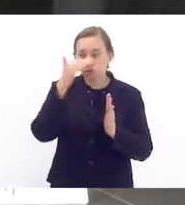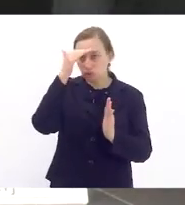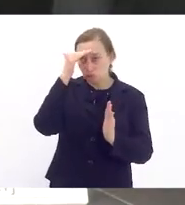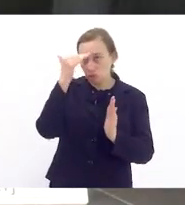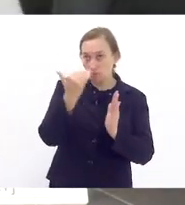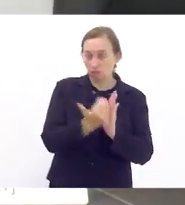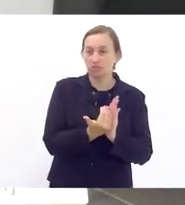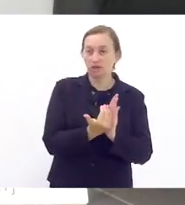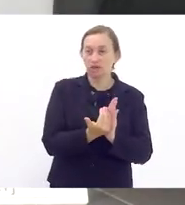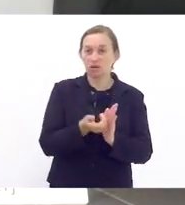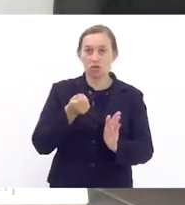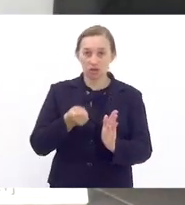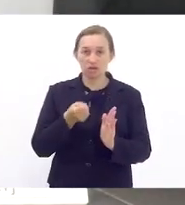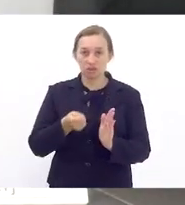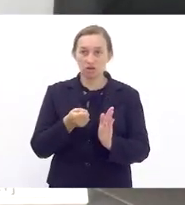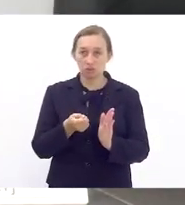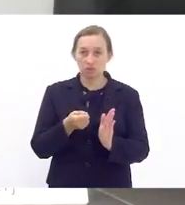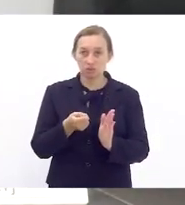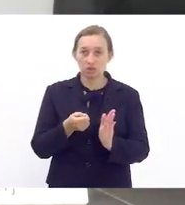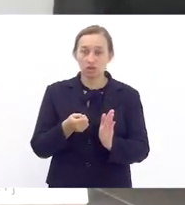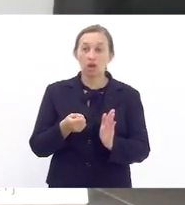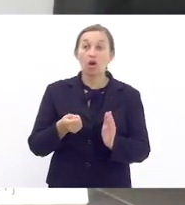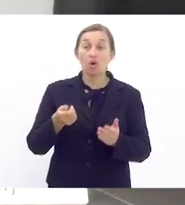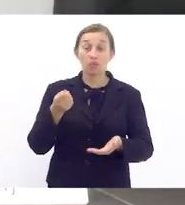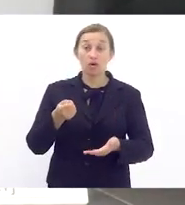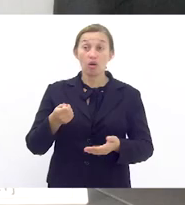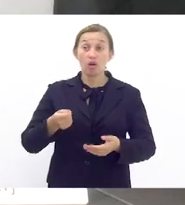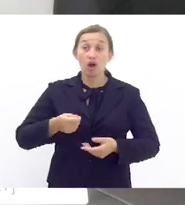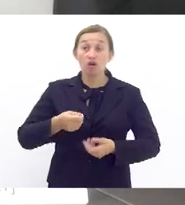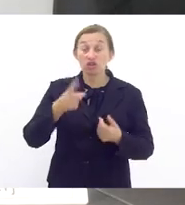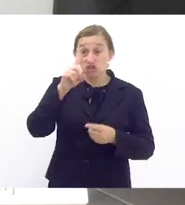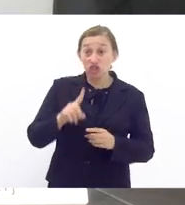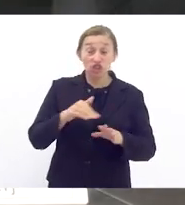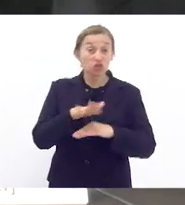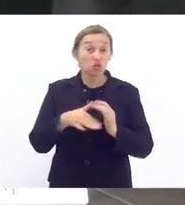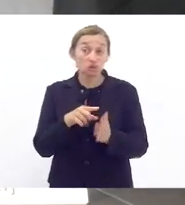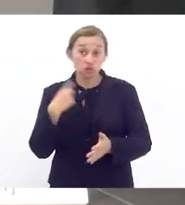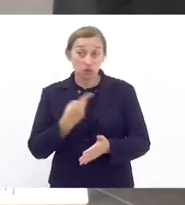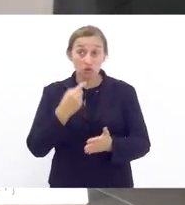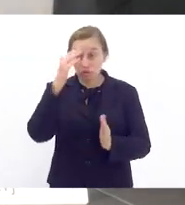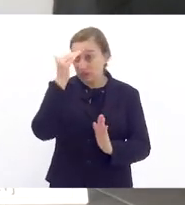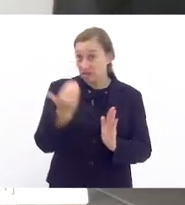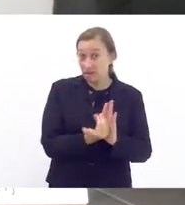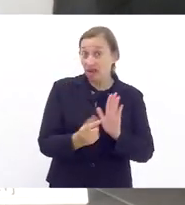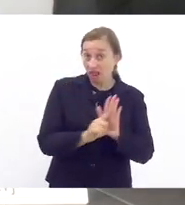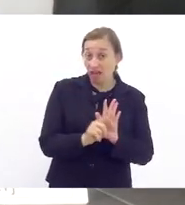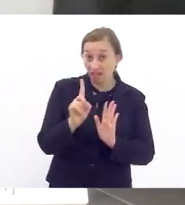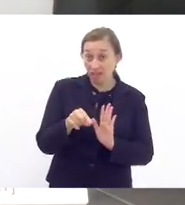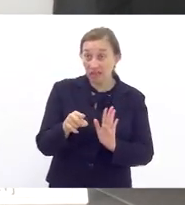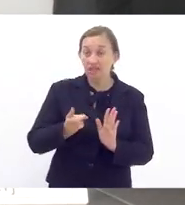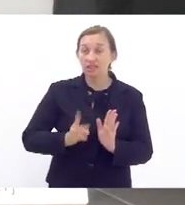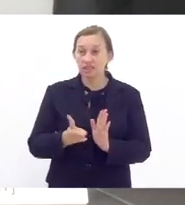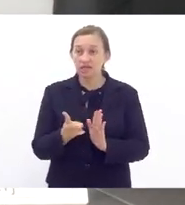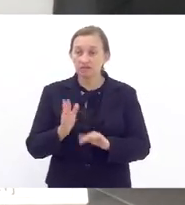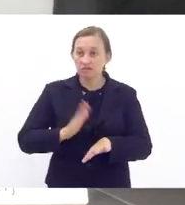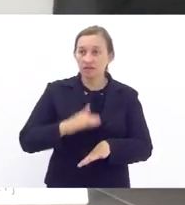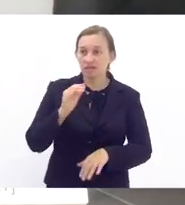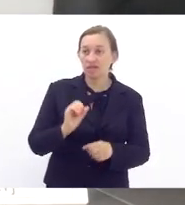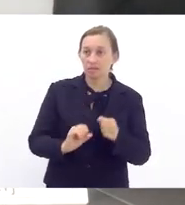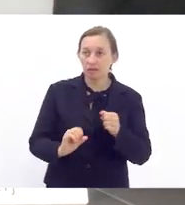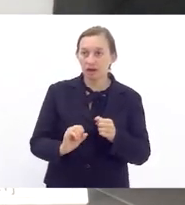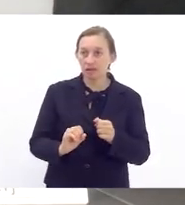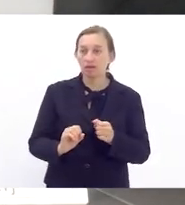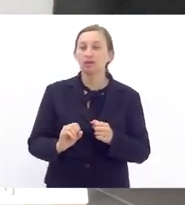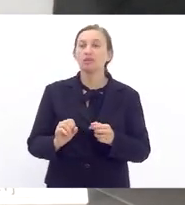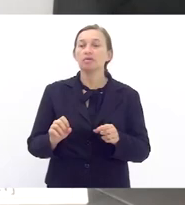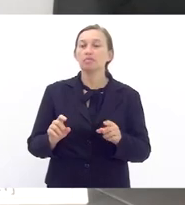lei não é mérito de ninguém, é obrigação de todos nós em todos os aspectos da vida, né, porque a gente tem que fazer sempre a mais para poder a gente exatamente